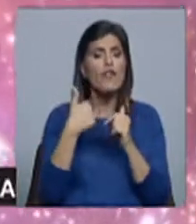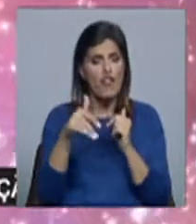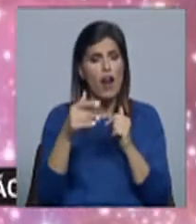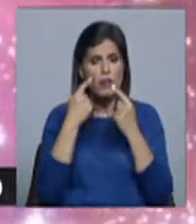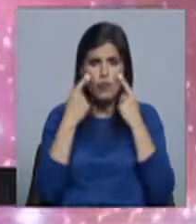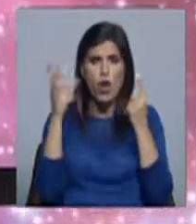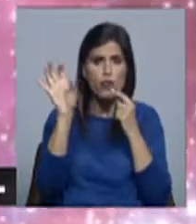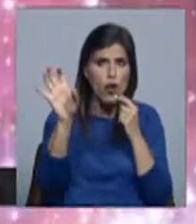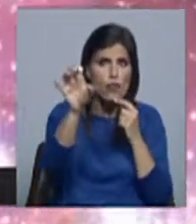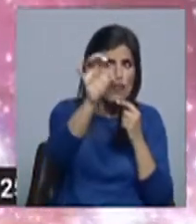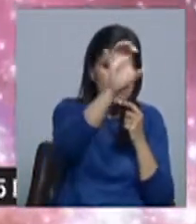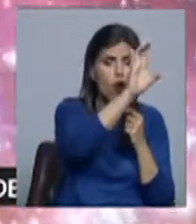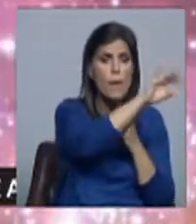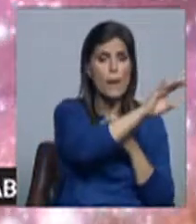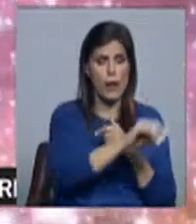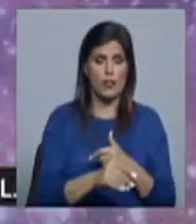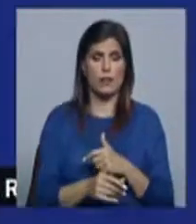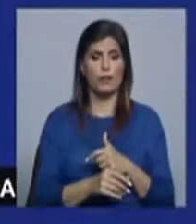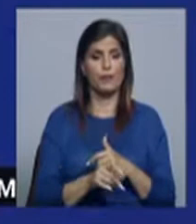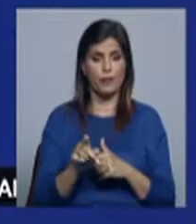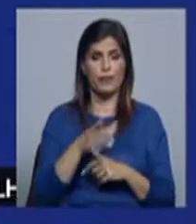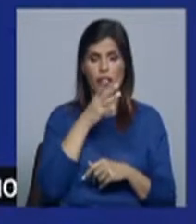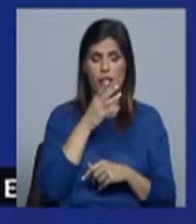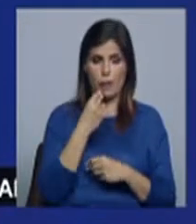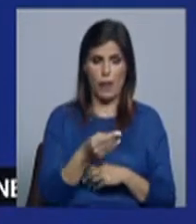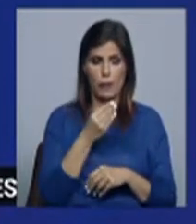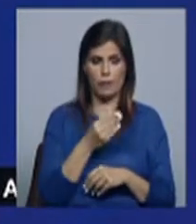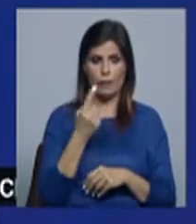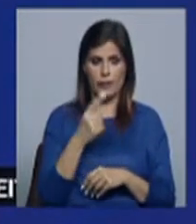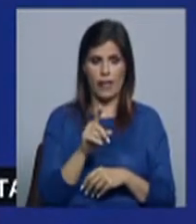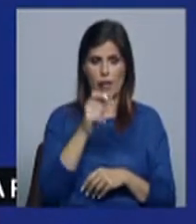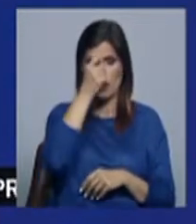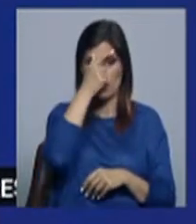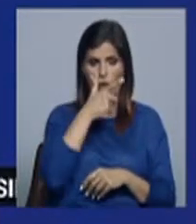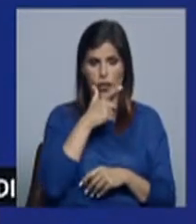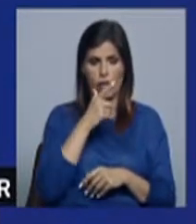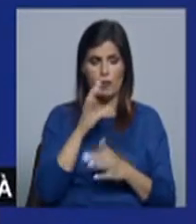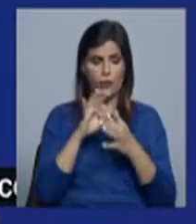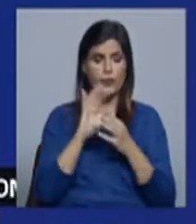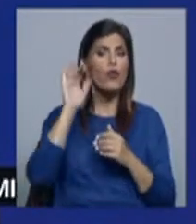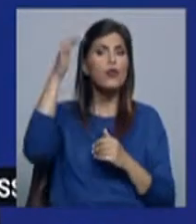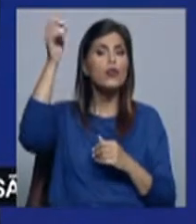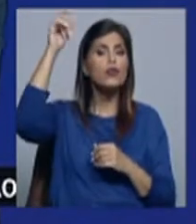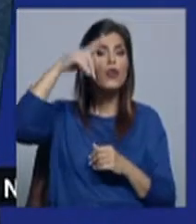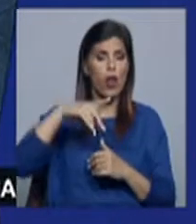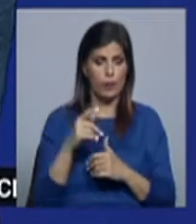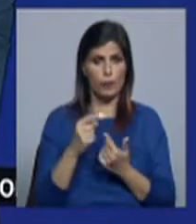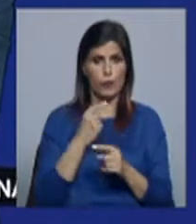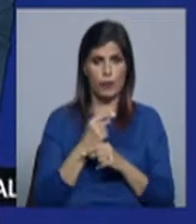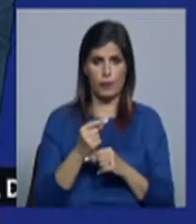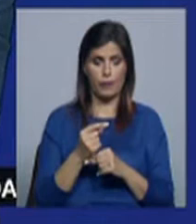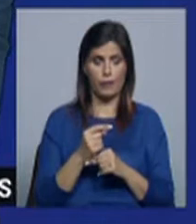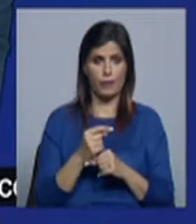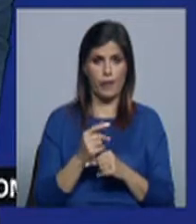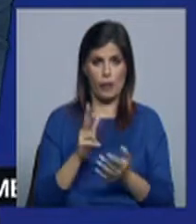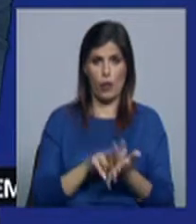nossas proximidades. E, disseste muito bem, temos também uma história que nos leva ao futuro do nosso Sol. Isto porque foi